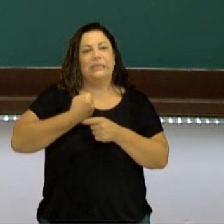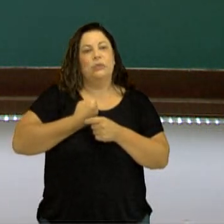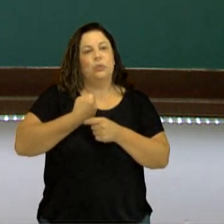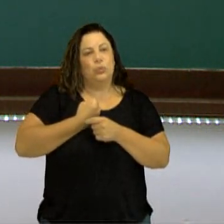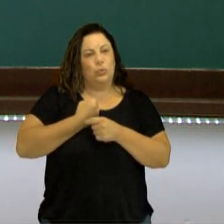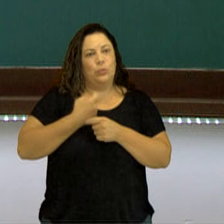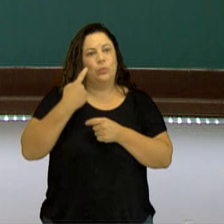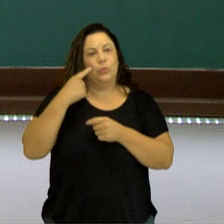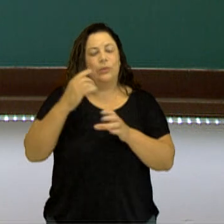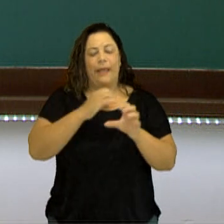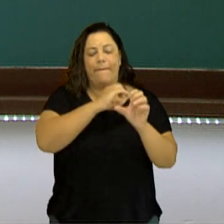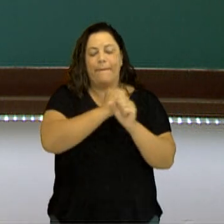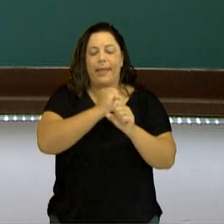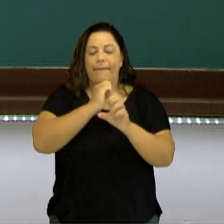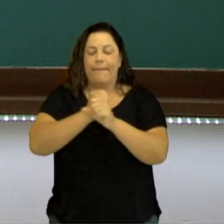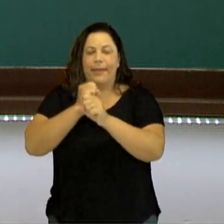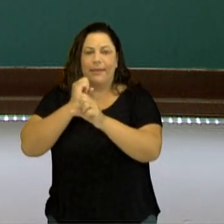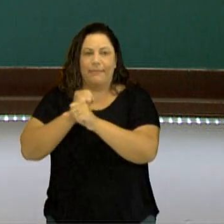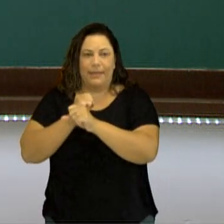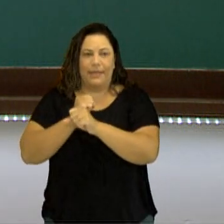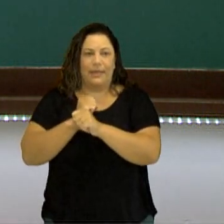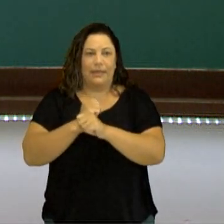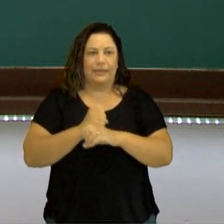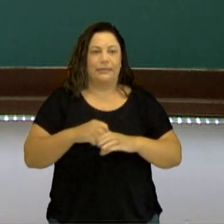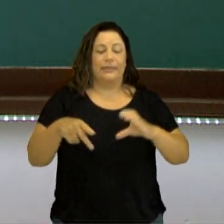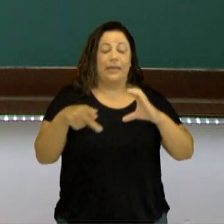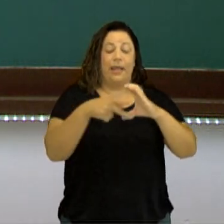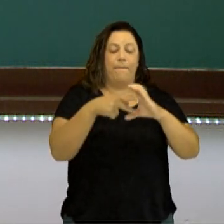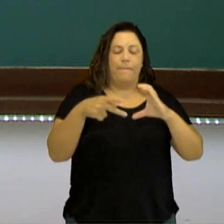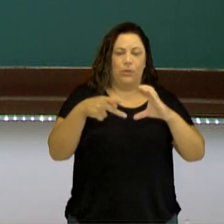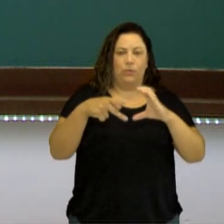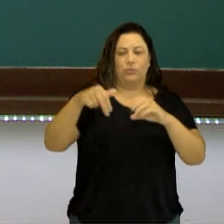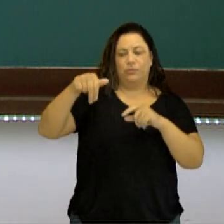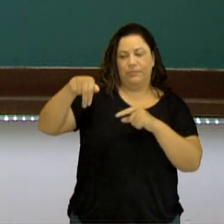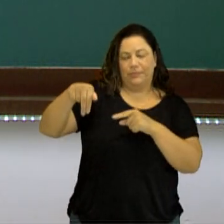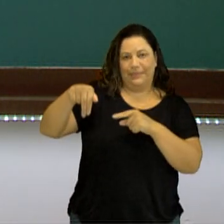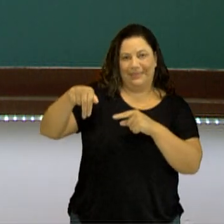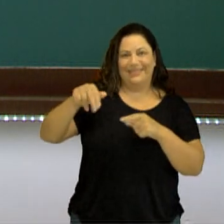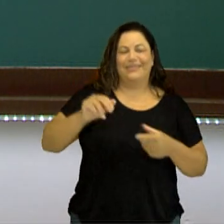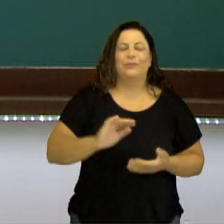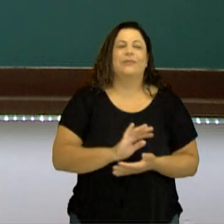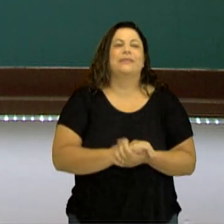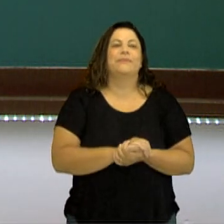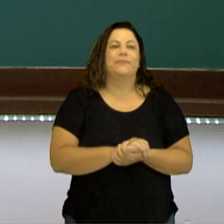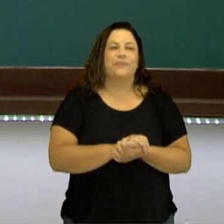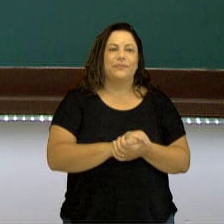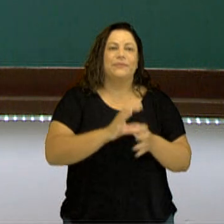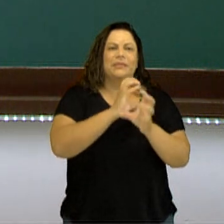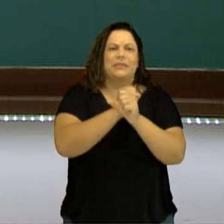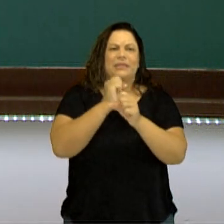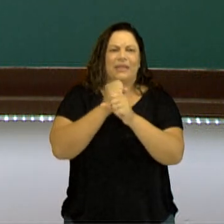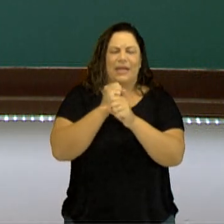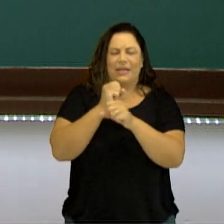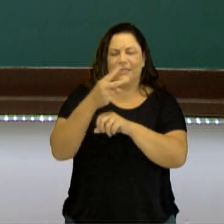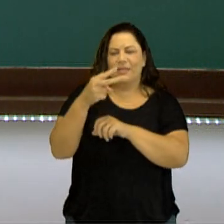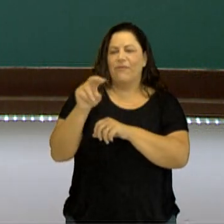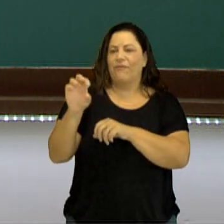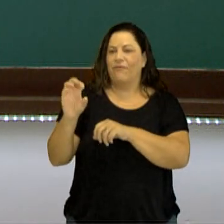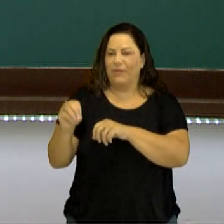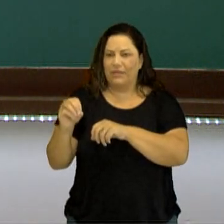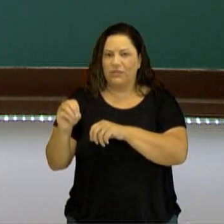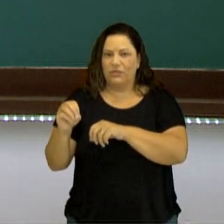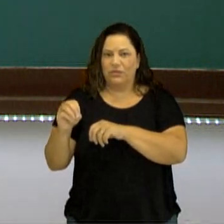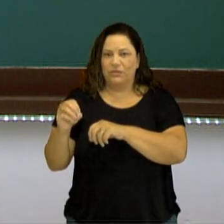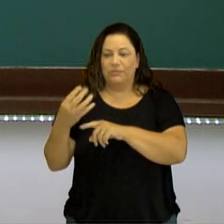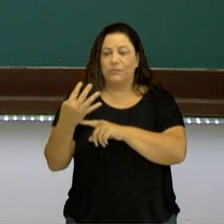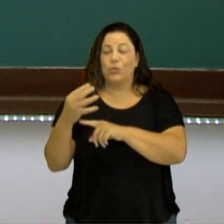É a soma de prótons mais nêutrons. Se a quantidade de prótons, carga positiva, é 20 e a de nêutrons é 48,